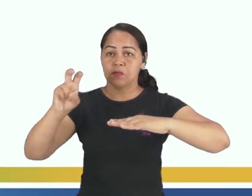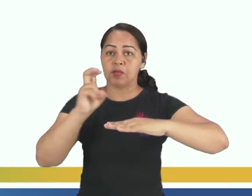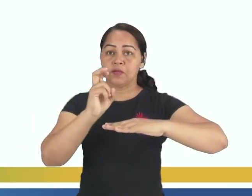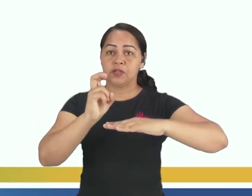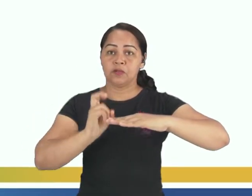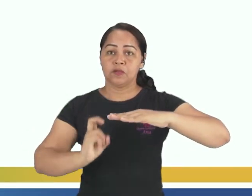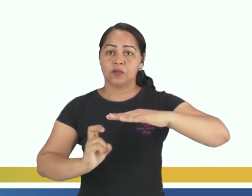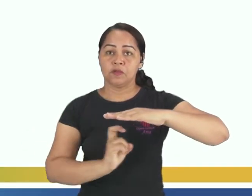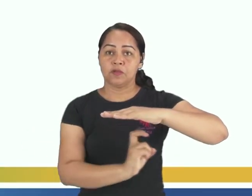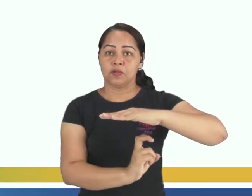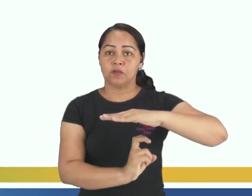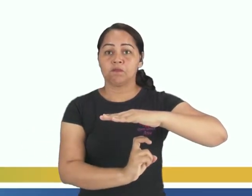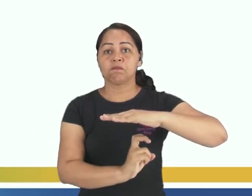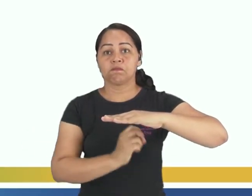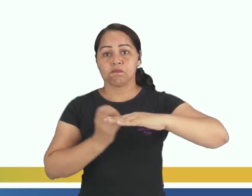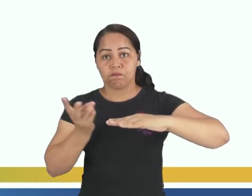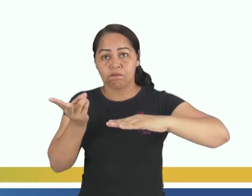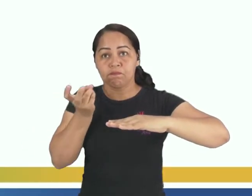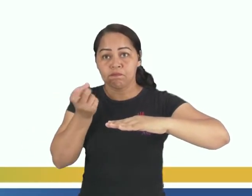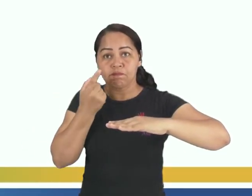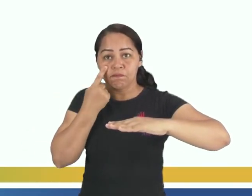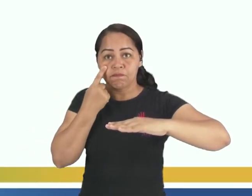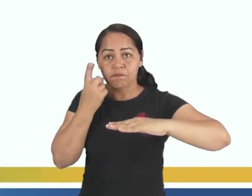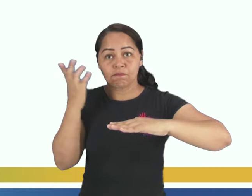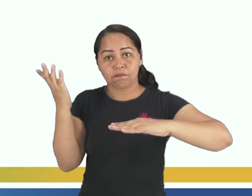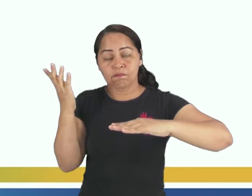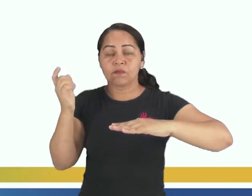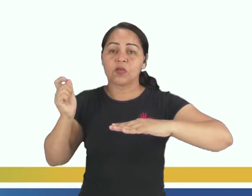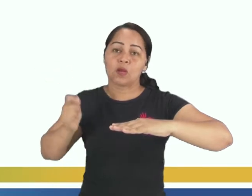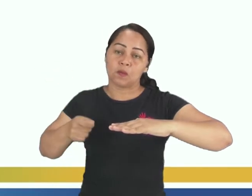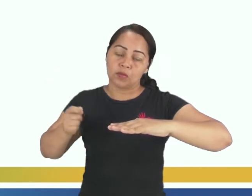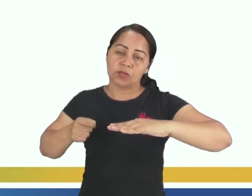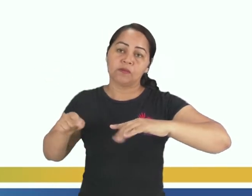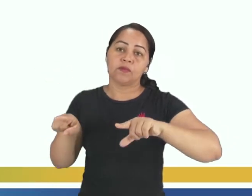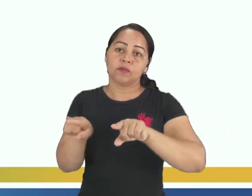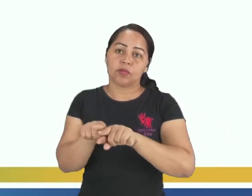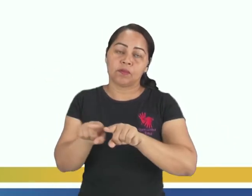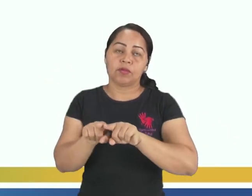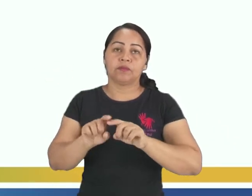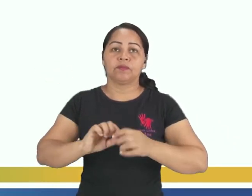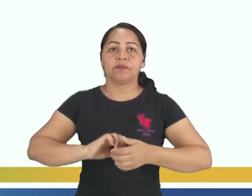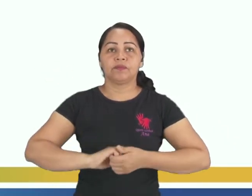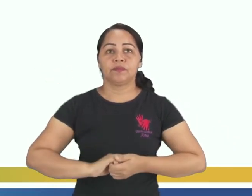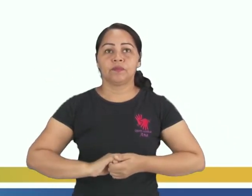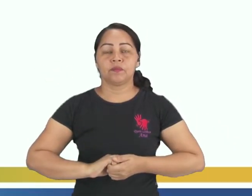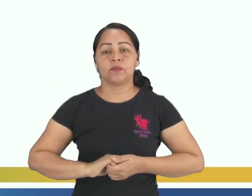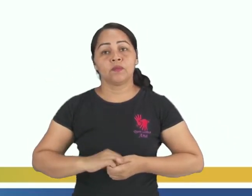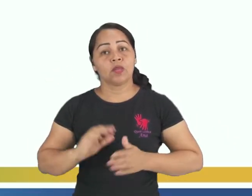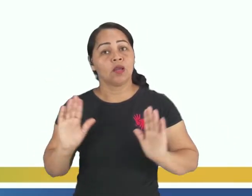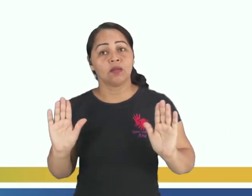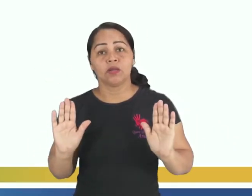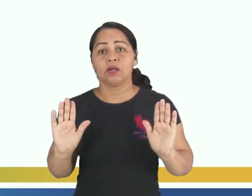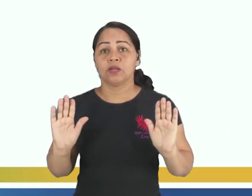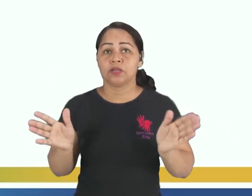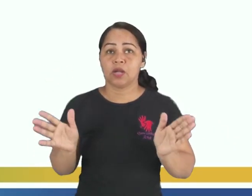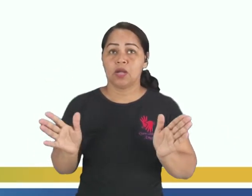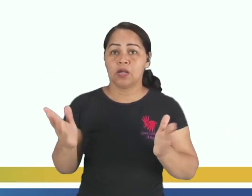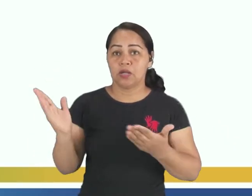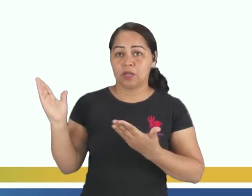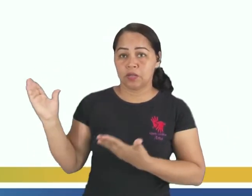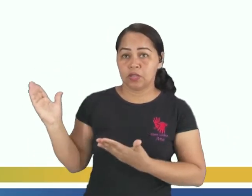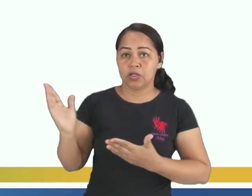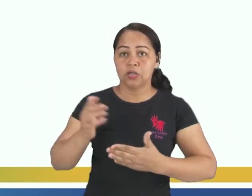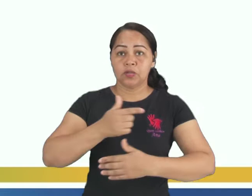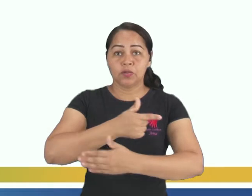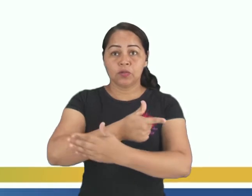certo? Porque eu fiz operações em cima e embaixo, né, usando o mesmo número. Então, ó, aí é só finalizar. 2